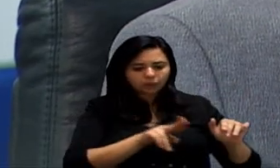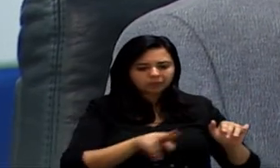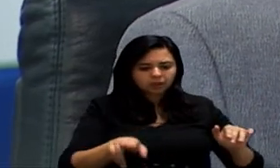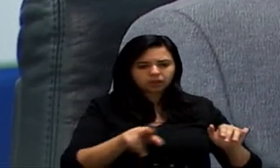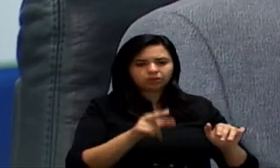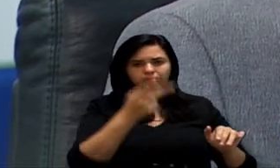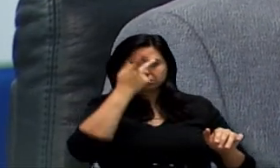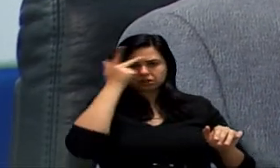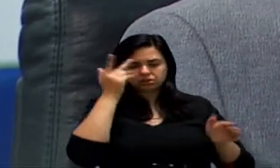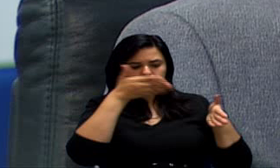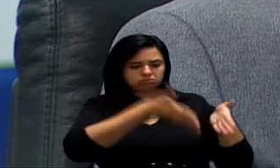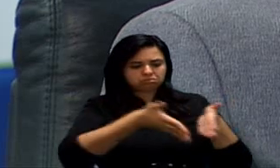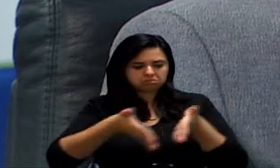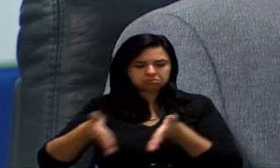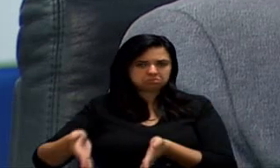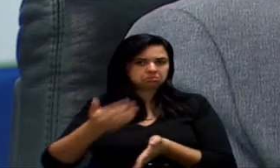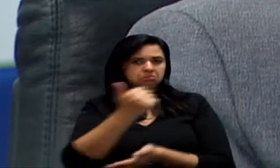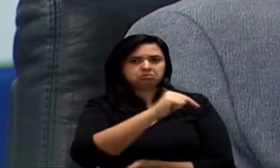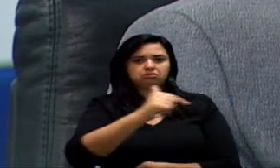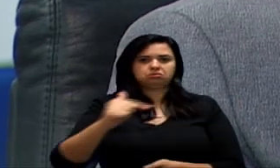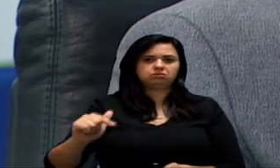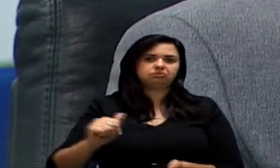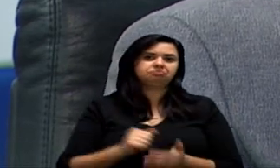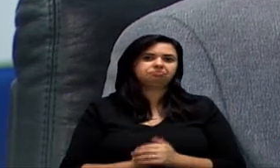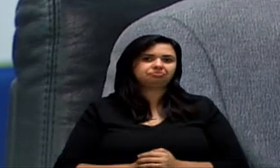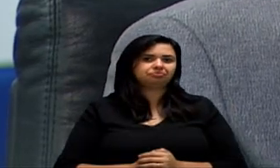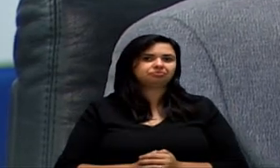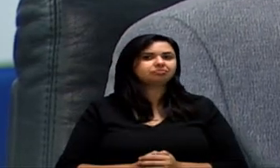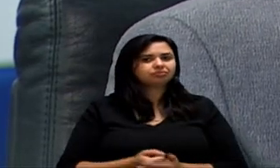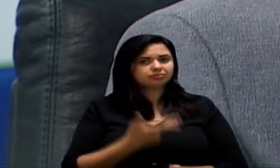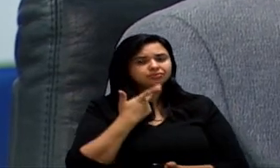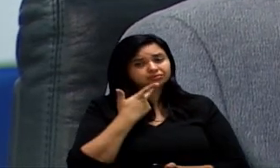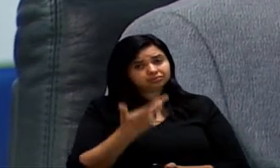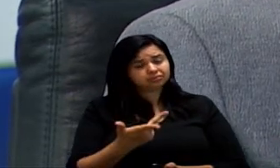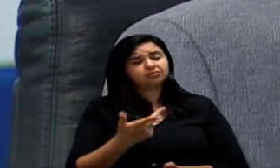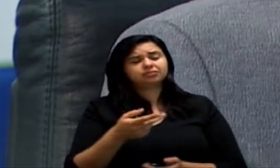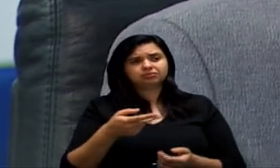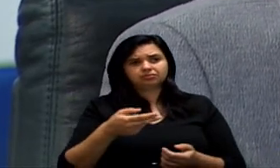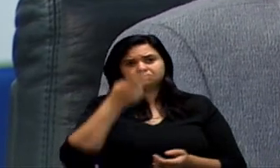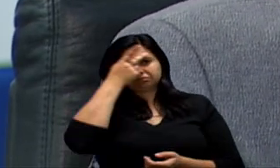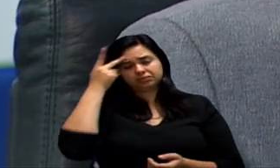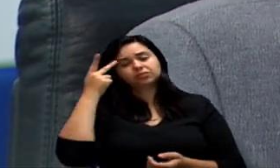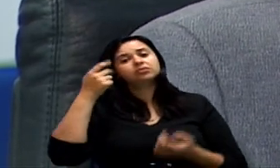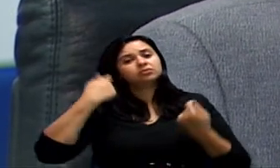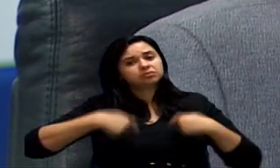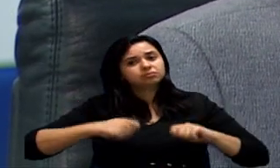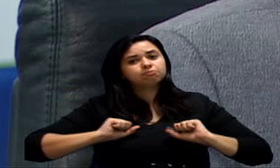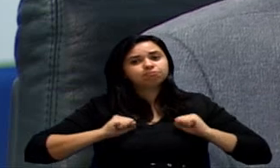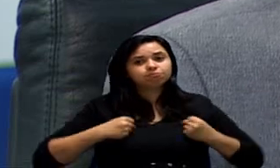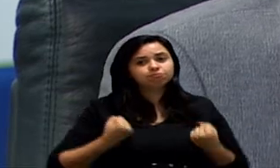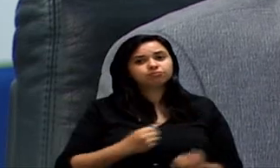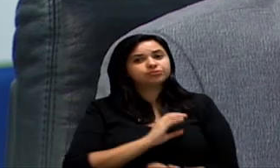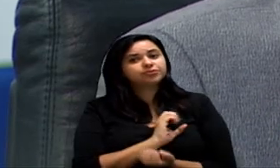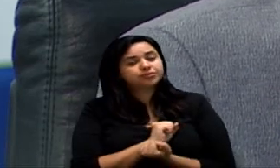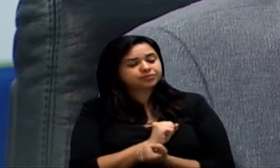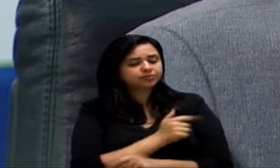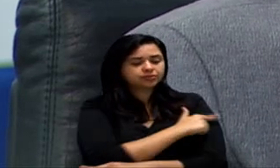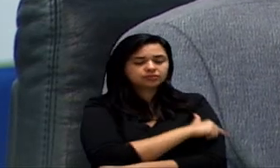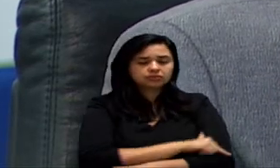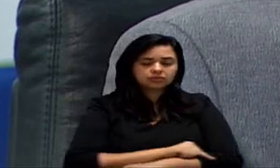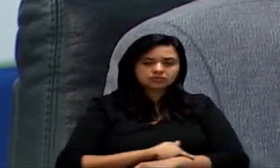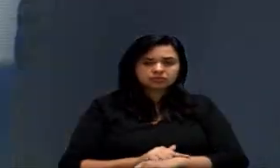deu uma melhorada nesse aspecto. Mas aí, quando eu estou falando para o senhor, aí a pessoa tem que trabalhar com amor, com carinho, com dedicação, saber que ali é um lugar de respeito, que a gente está